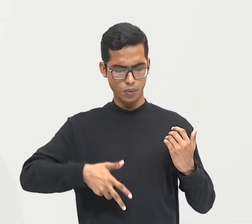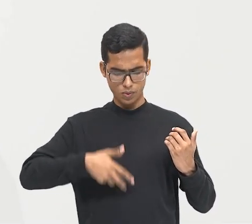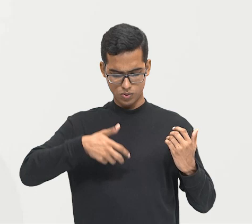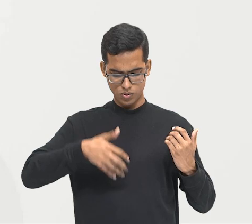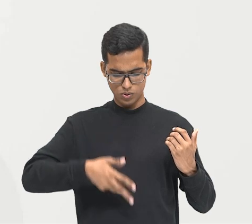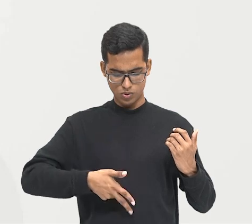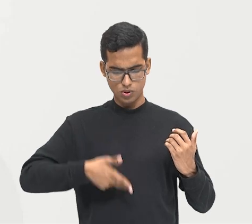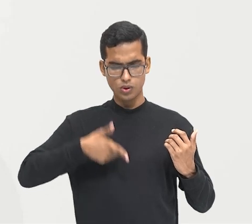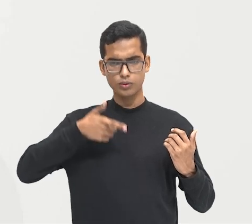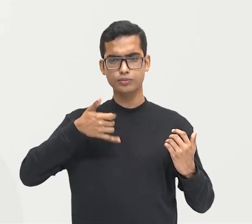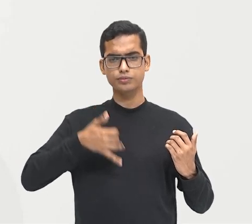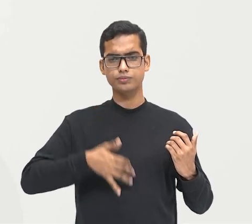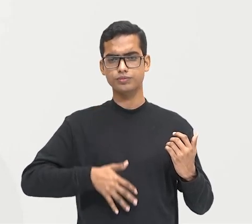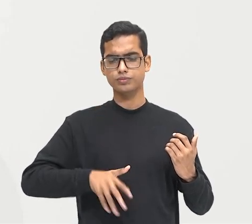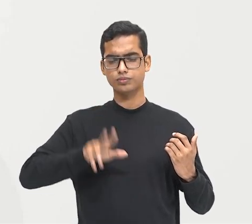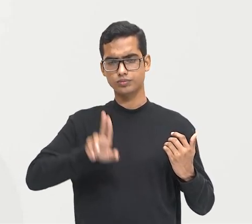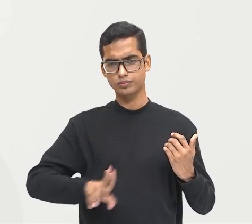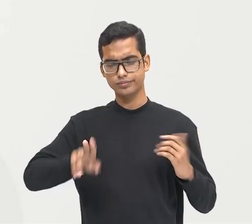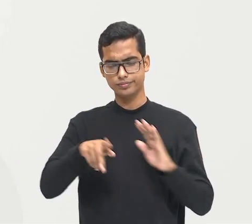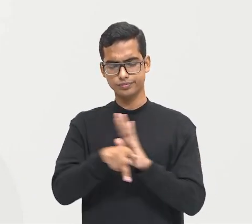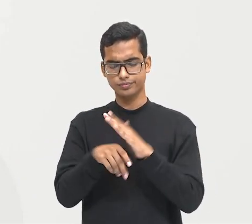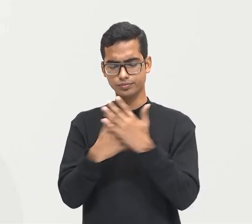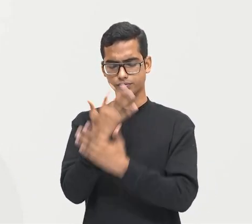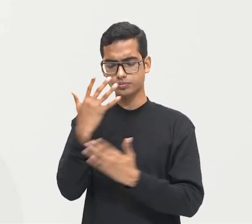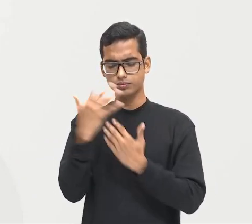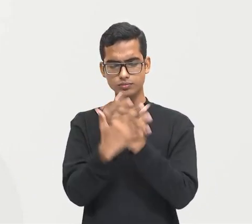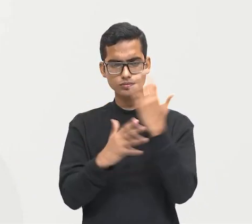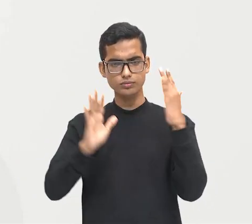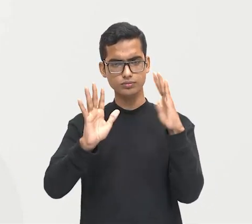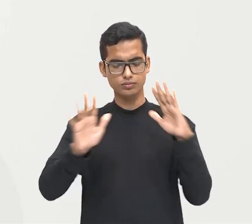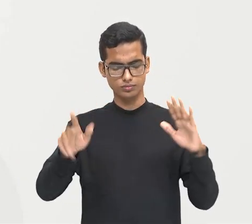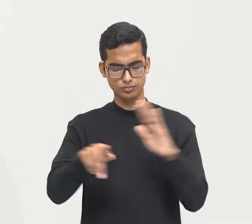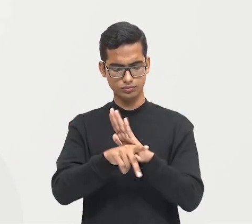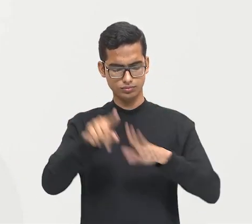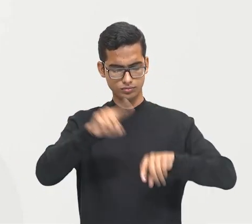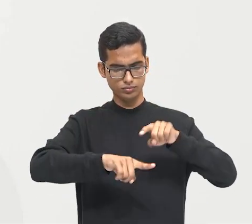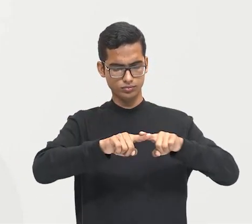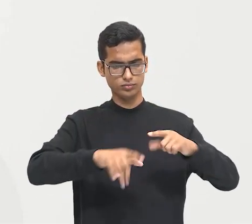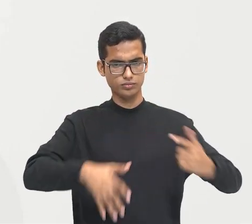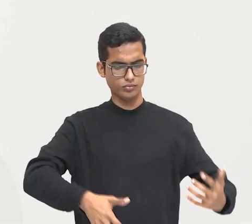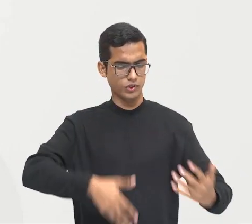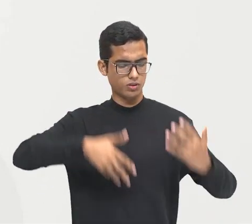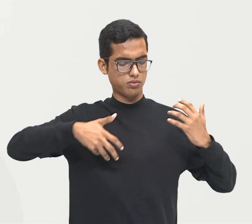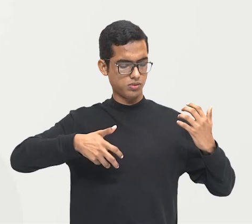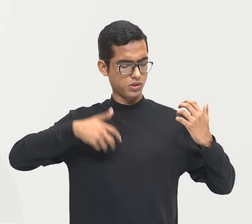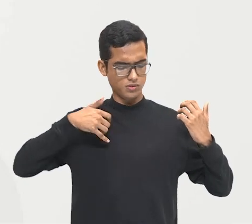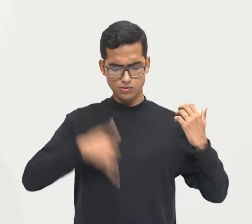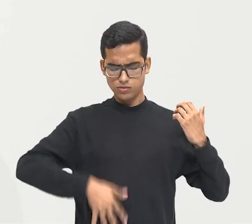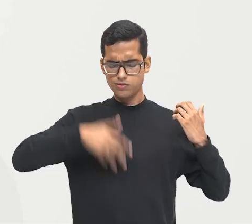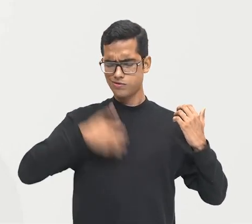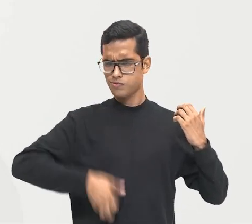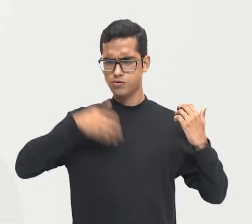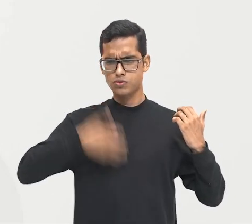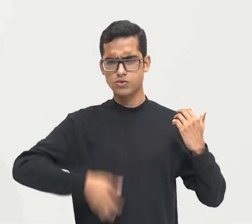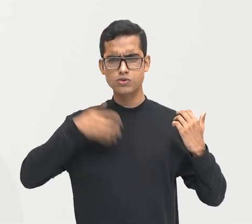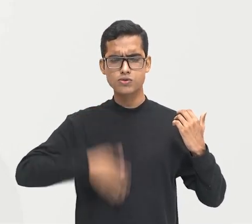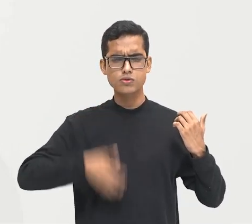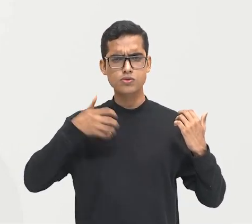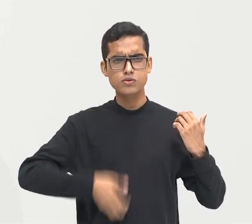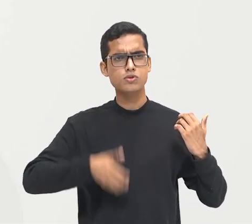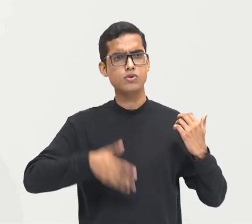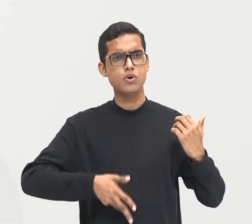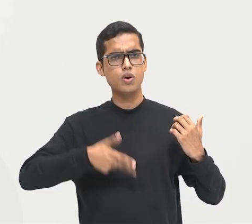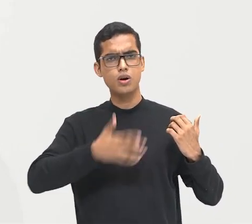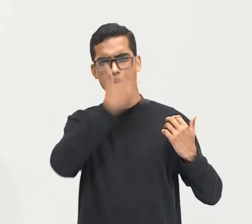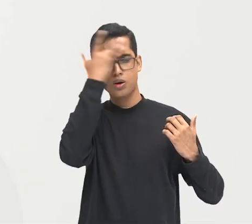ser através das mãos, né? Vai manusear ali o instrumento e ele vai produzir essas ondas e as pessoas vão conseguir